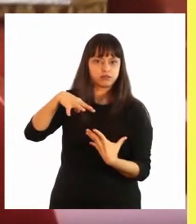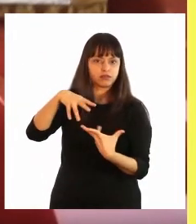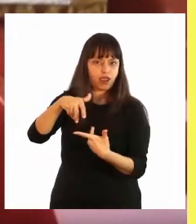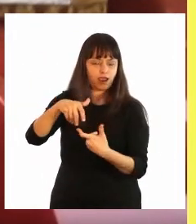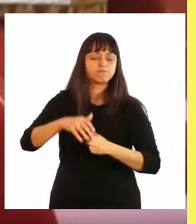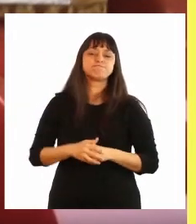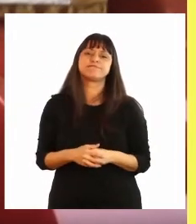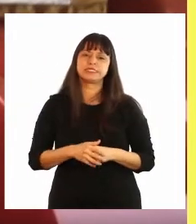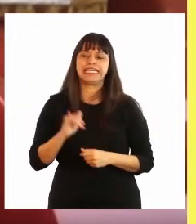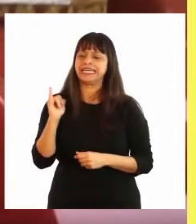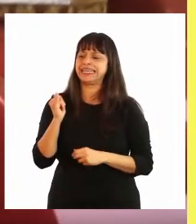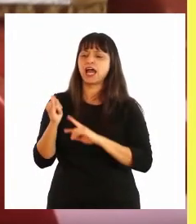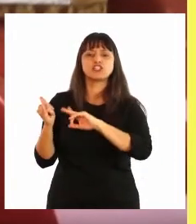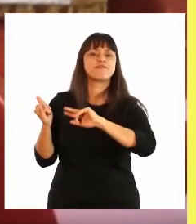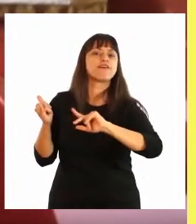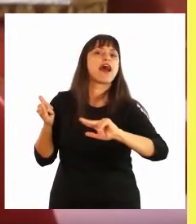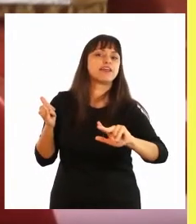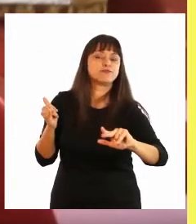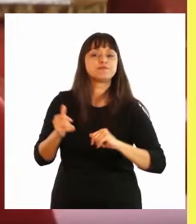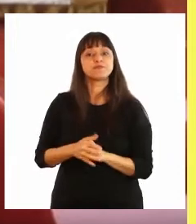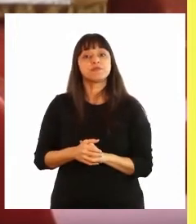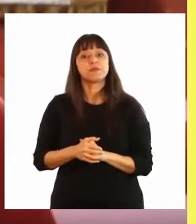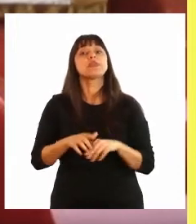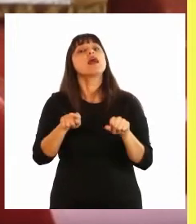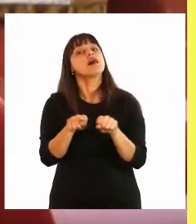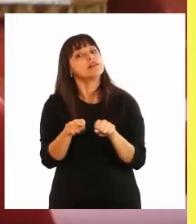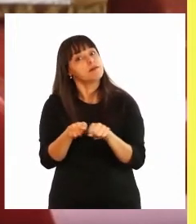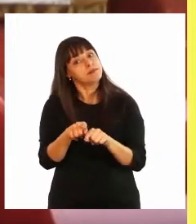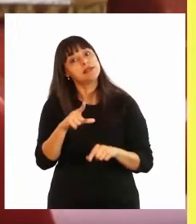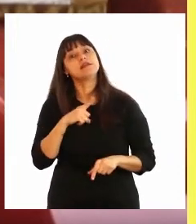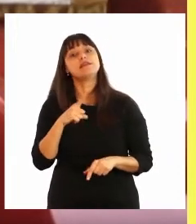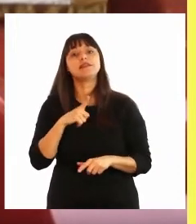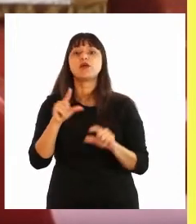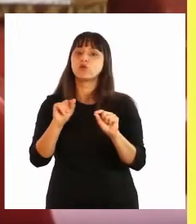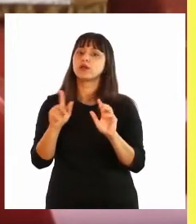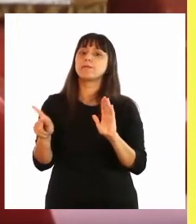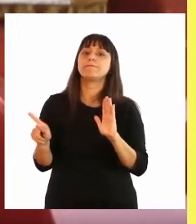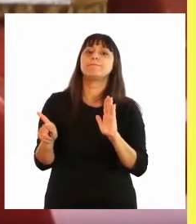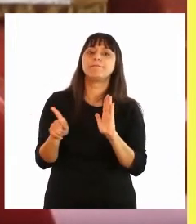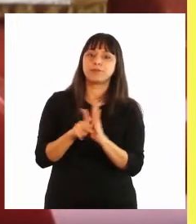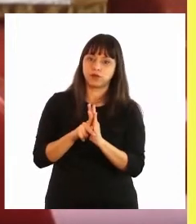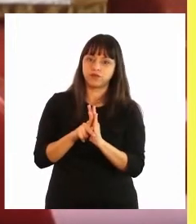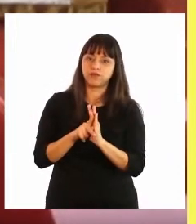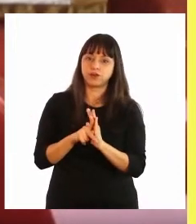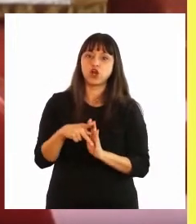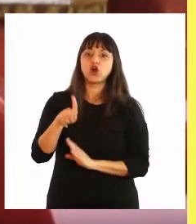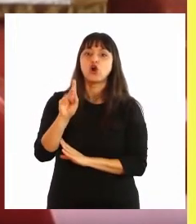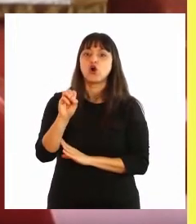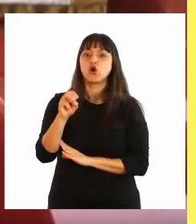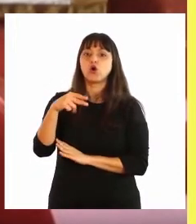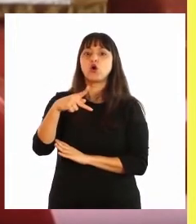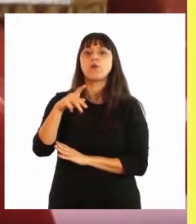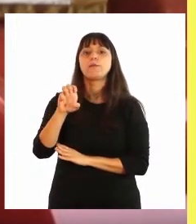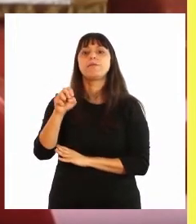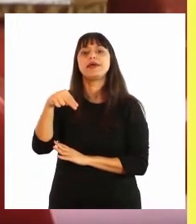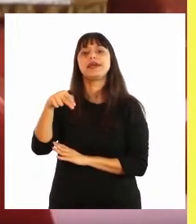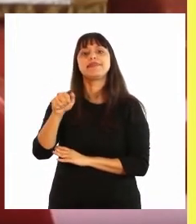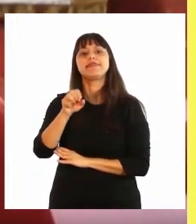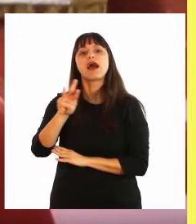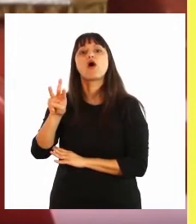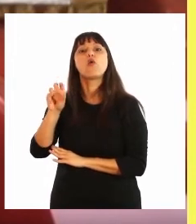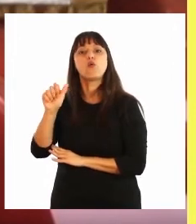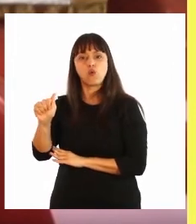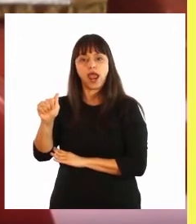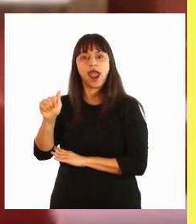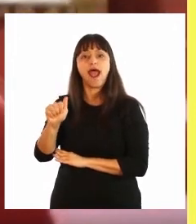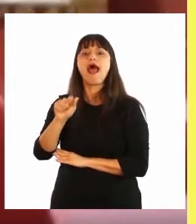E também existe essa narração do próprio Davi Kopenawa sobre a queda do céu, né? Que esses vários